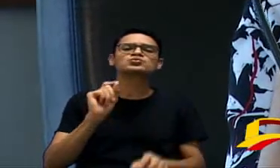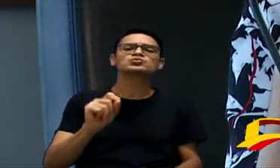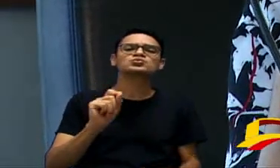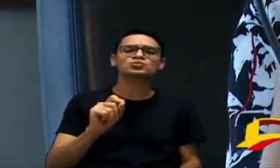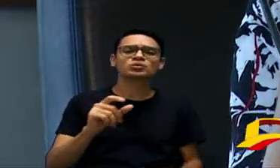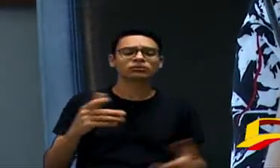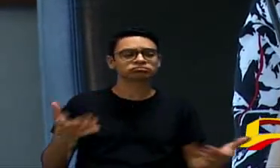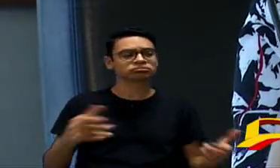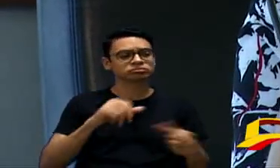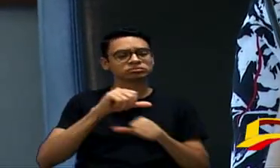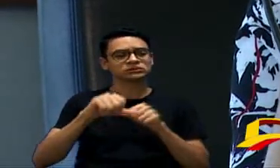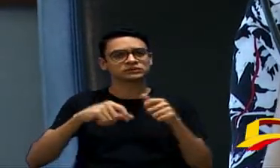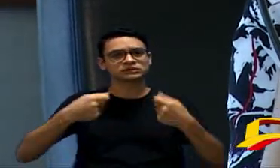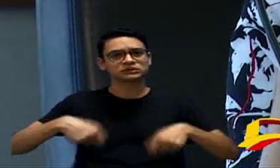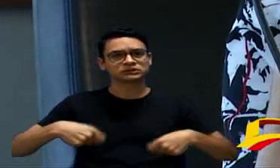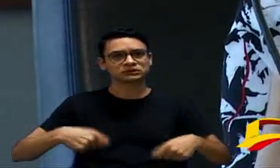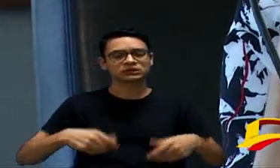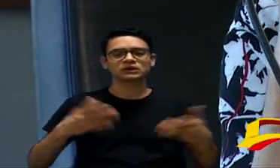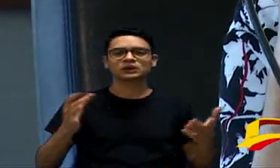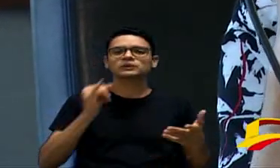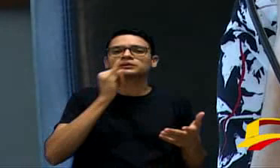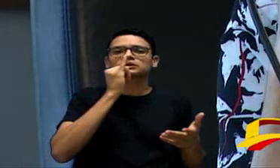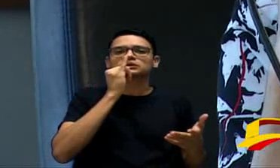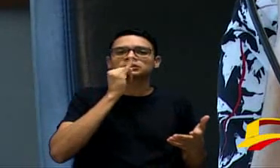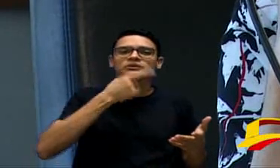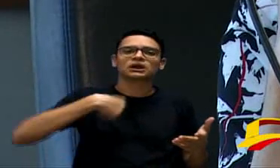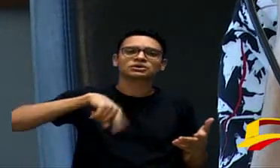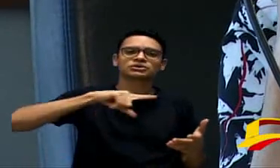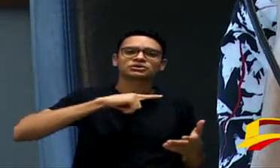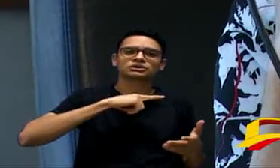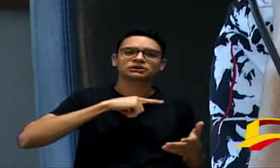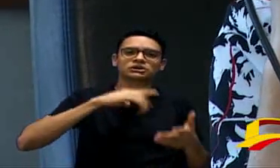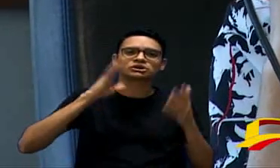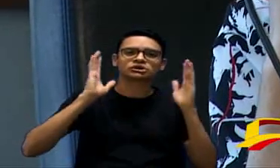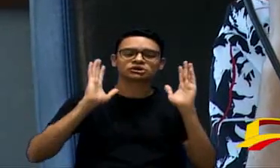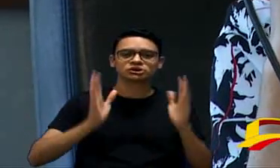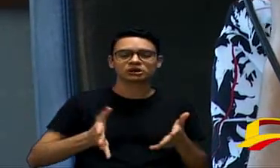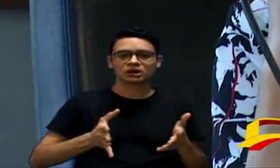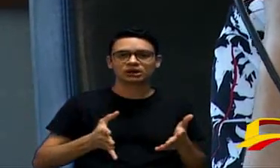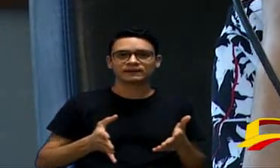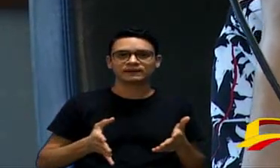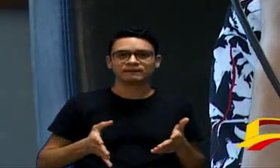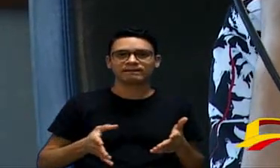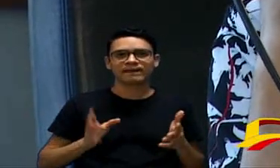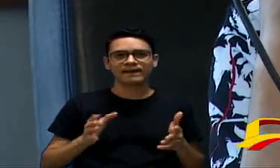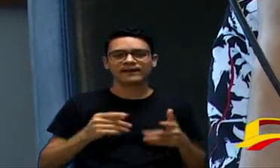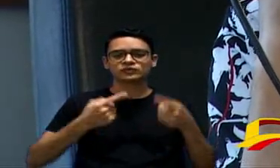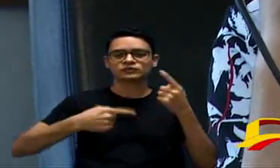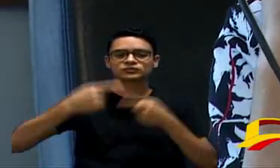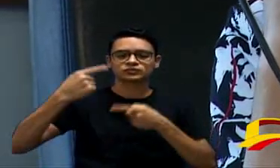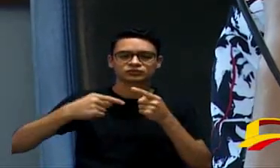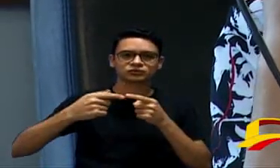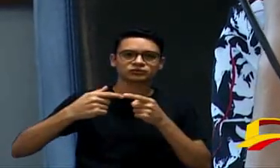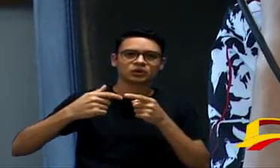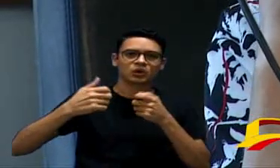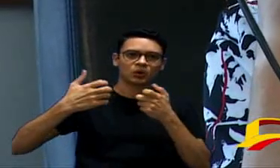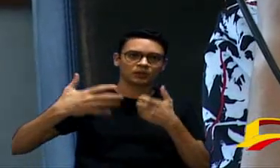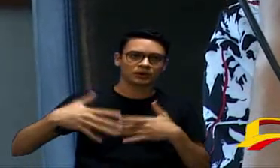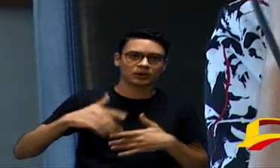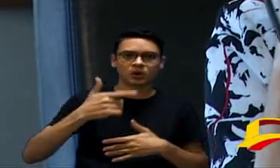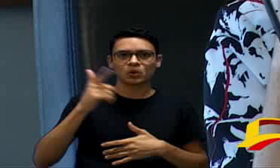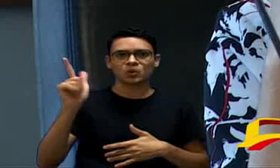pública? Então, quando, a partir do momento que a gente tem uma outra discussão, acho que muda também a relação